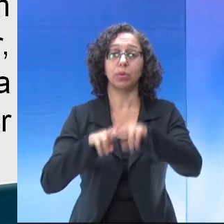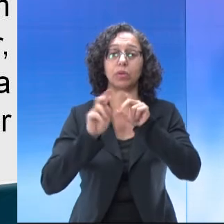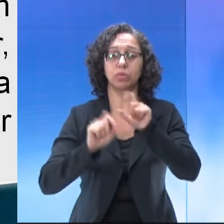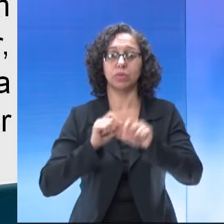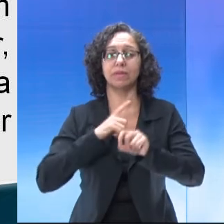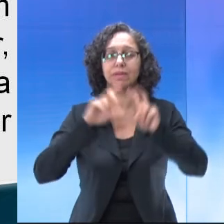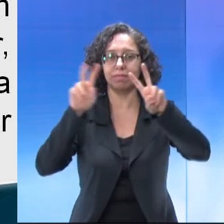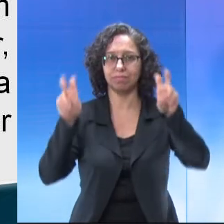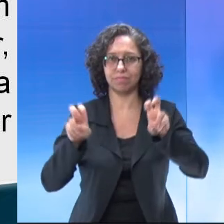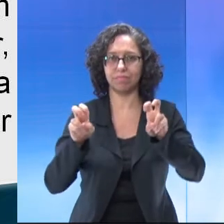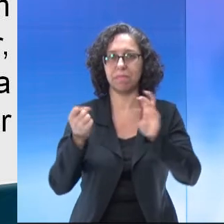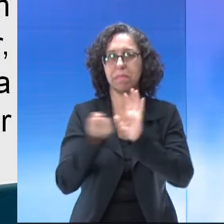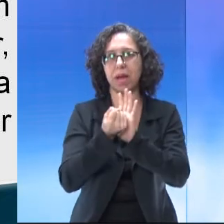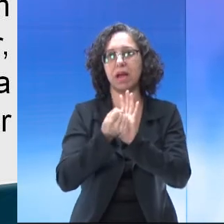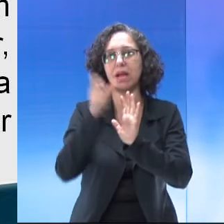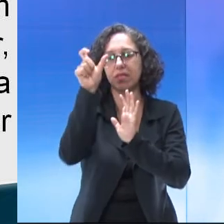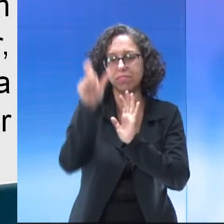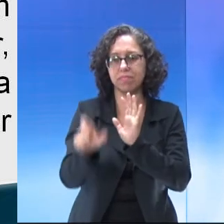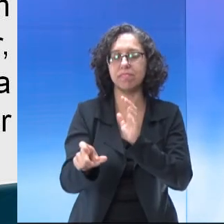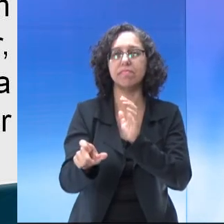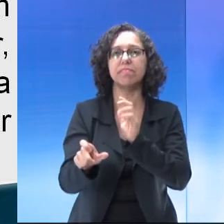porque marcou a fala da personagem.